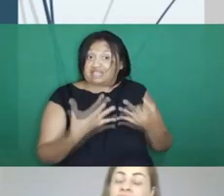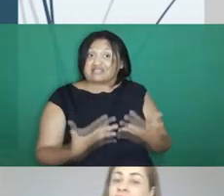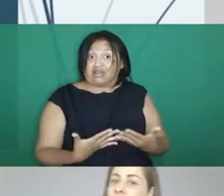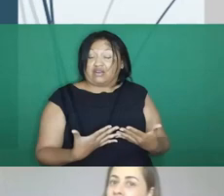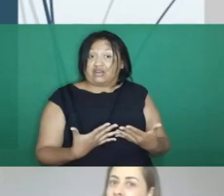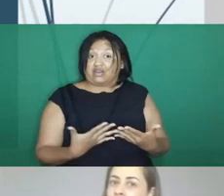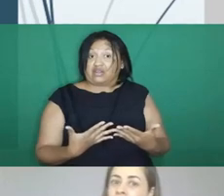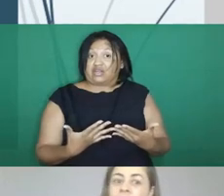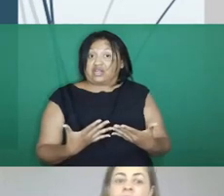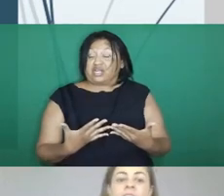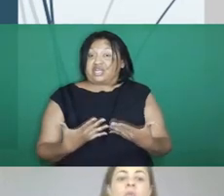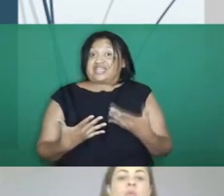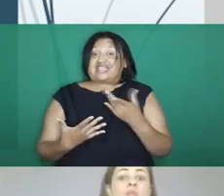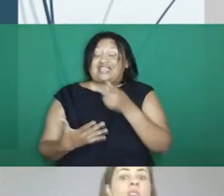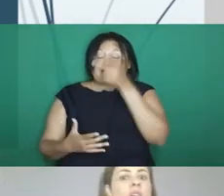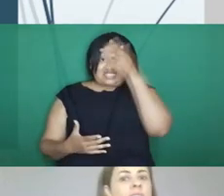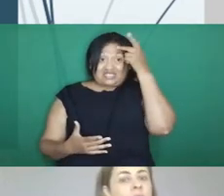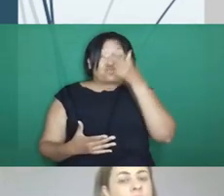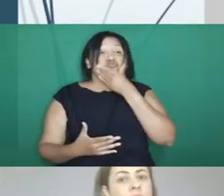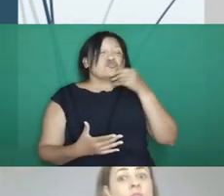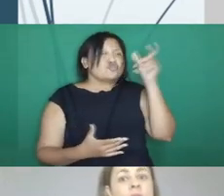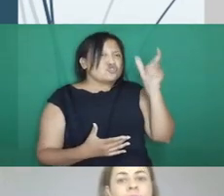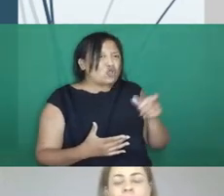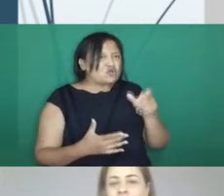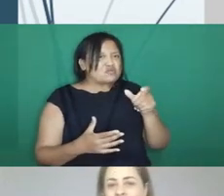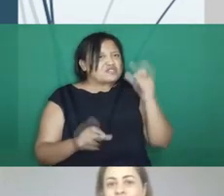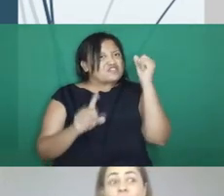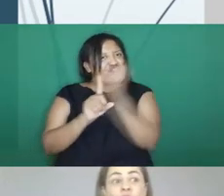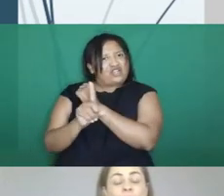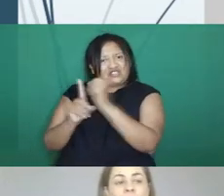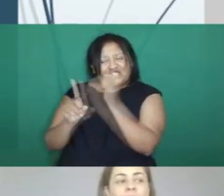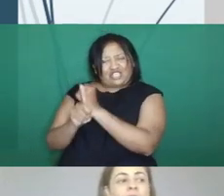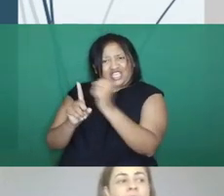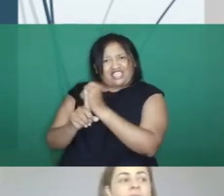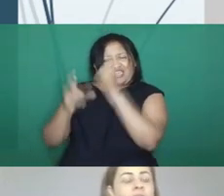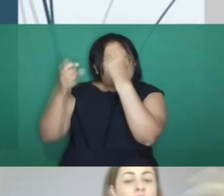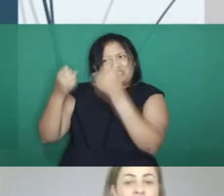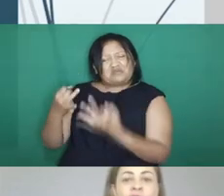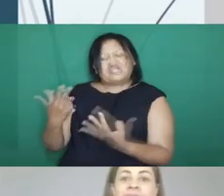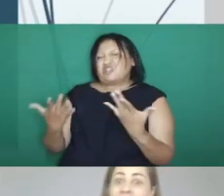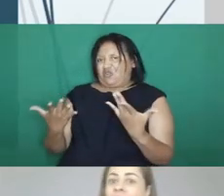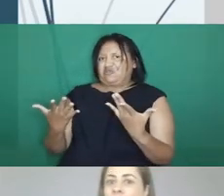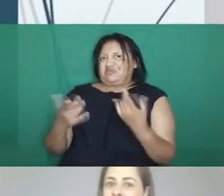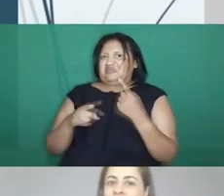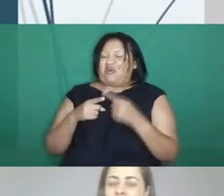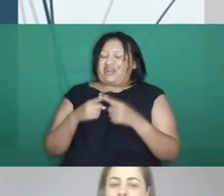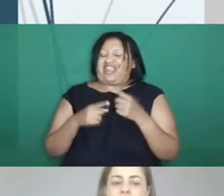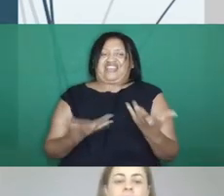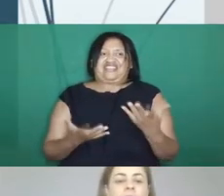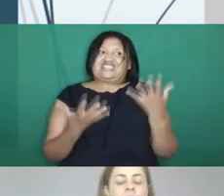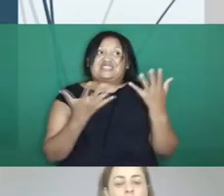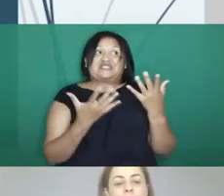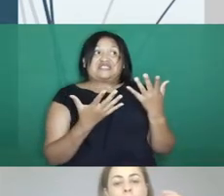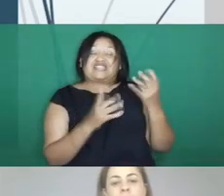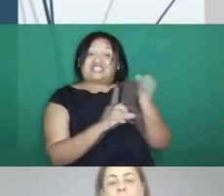justificativa que os violentadores utilizam para justificar a atitude deles